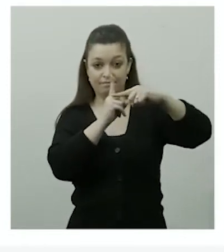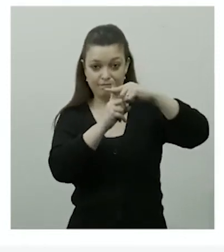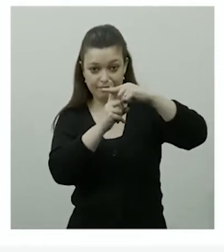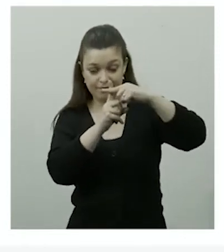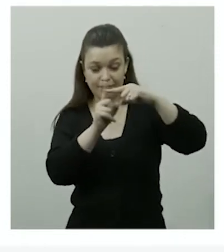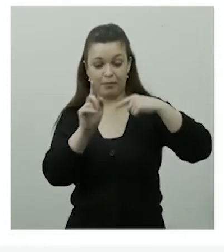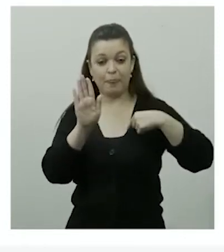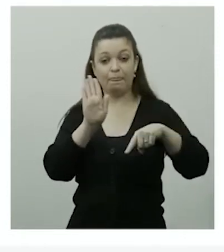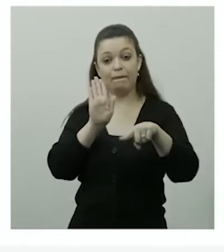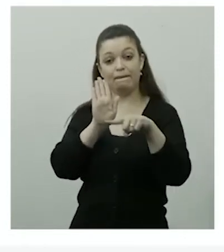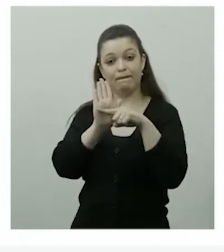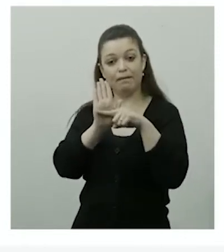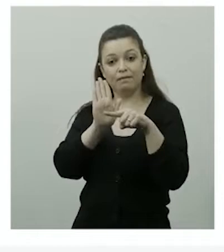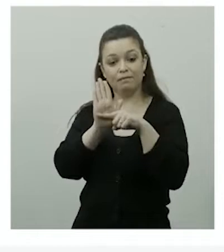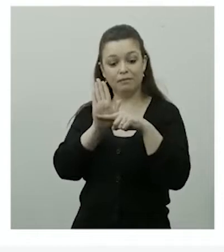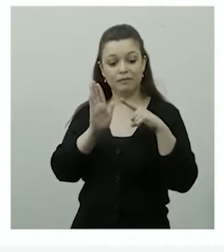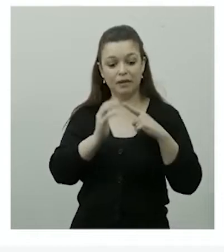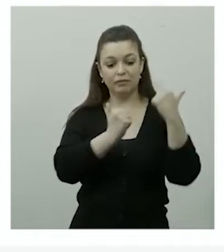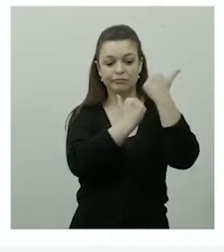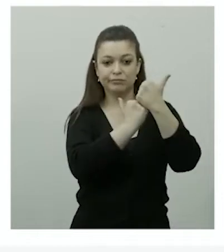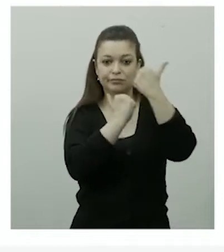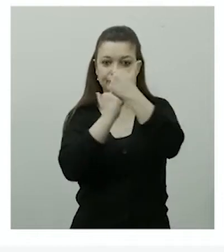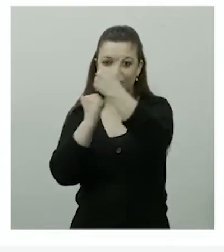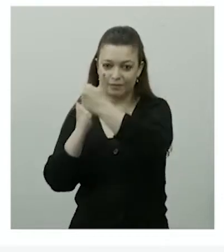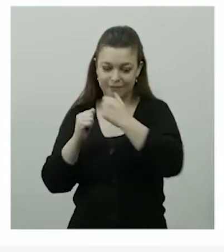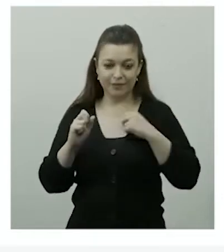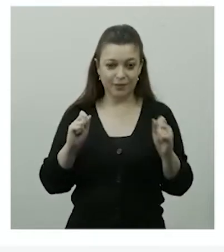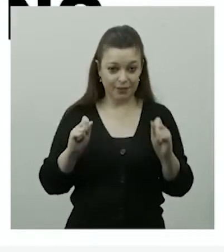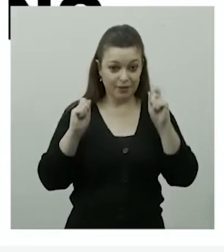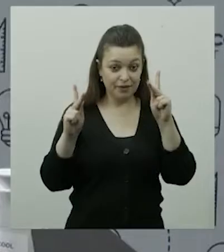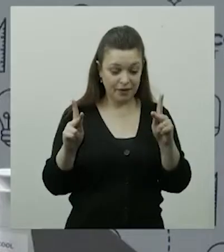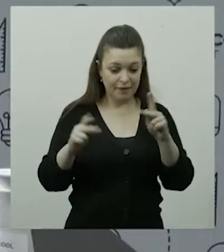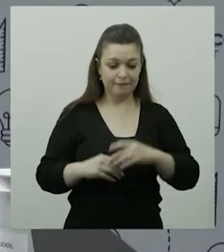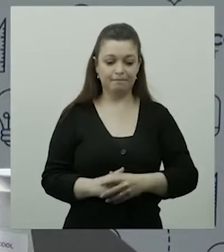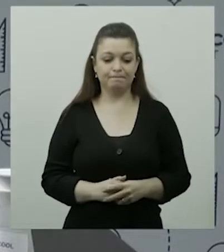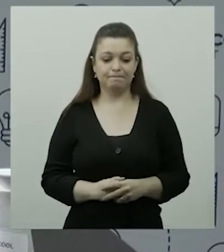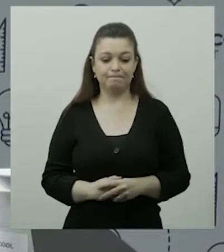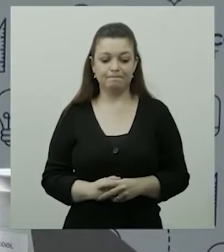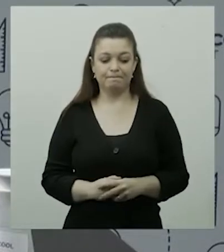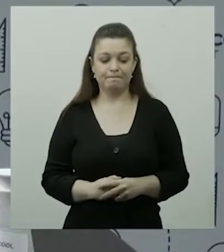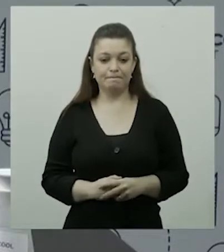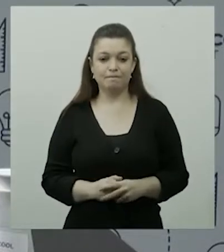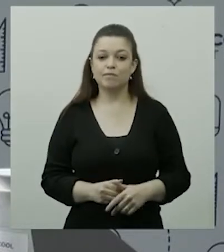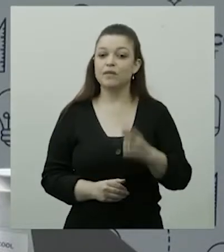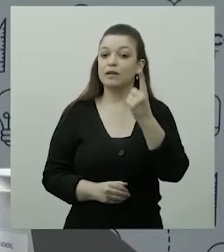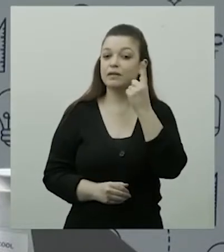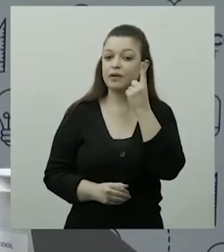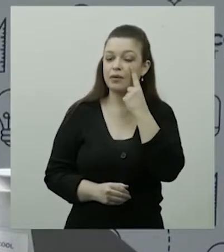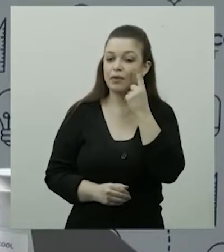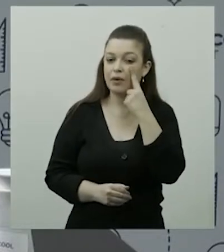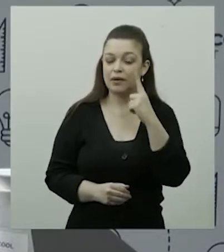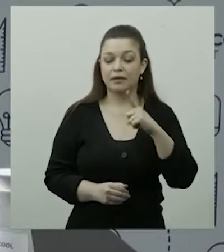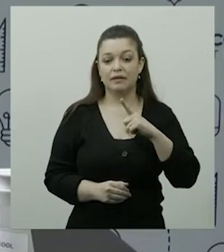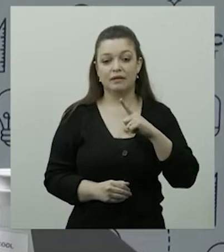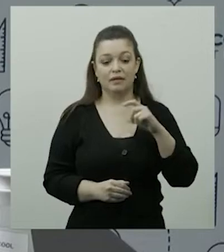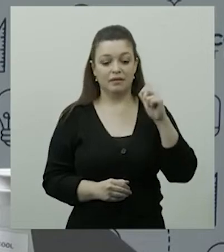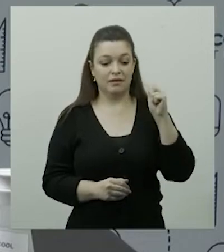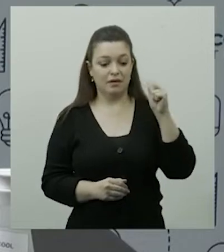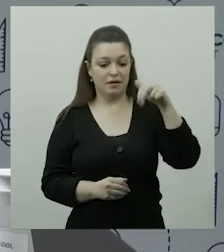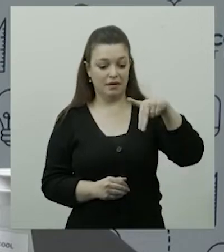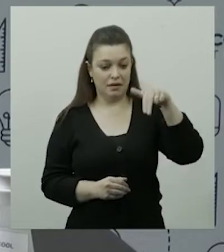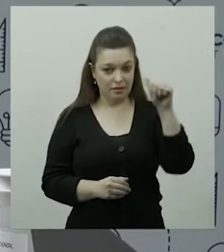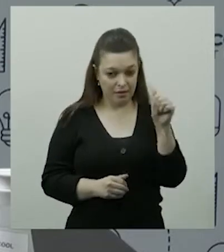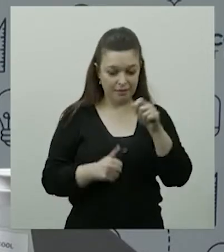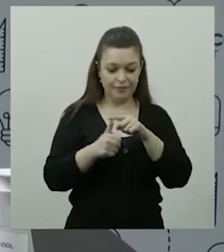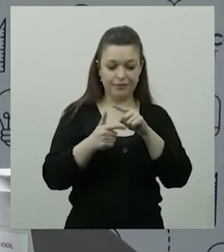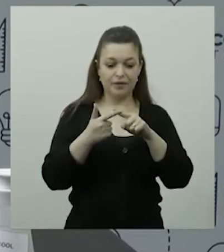a subtração, ok? Então, vamos observar lá. Eu tenho a Ana e o